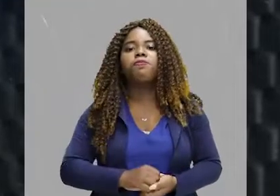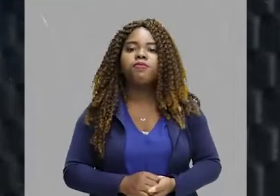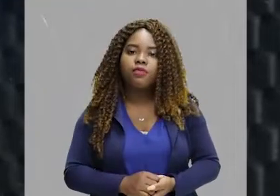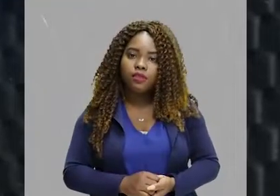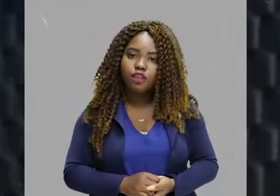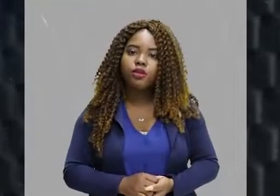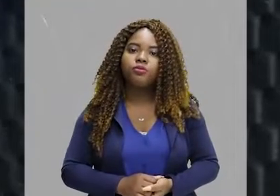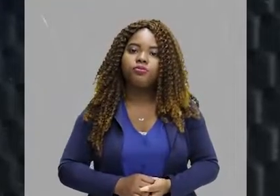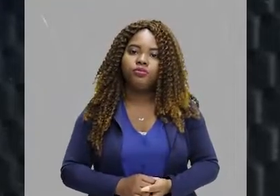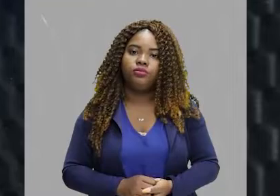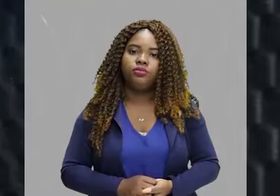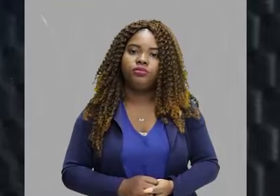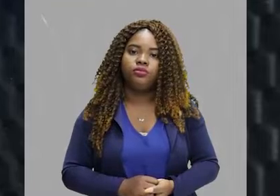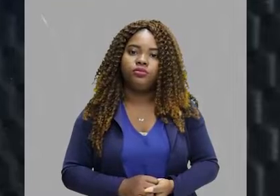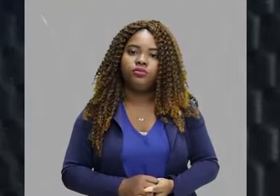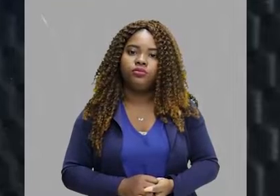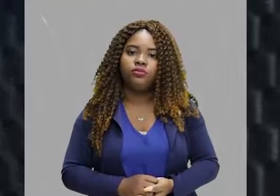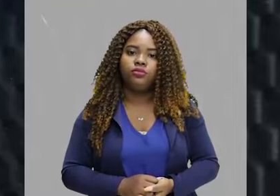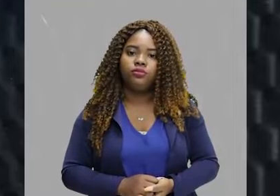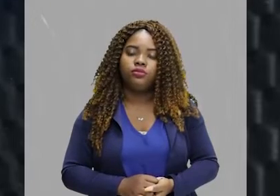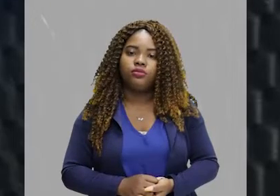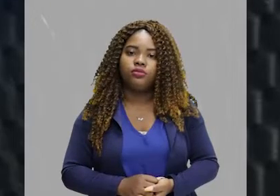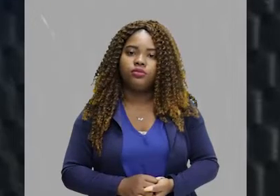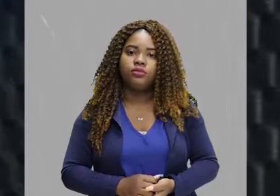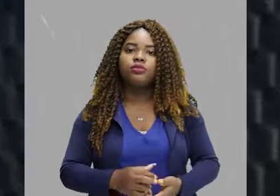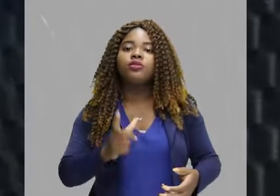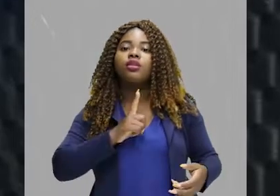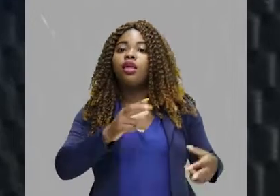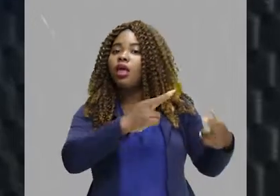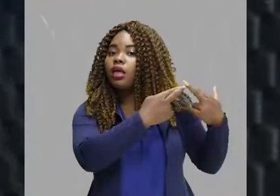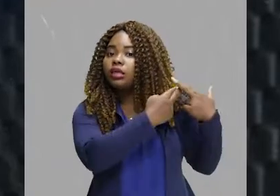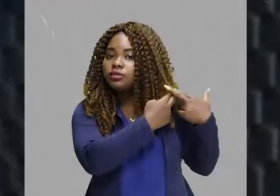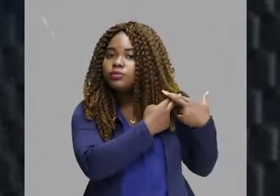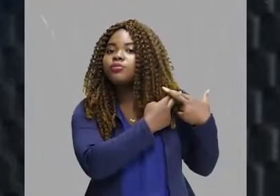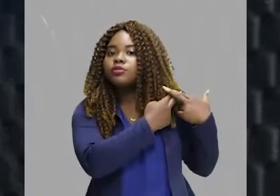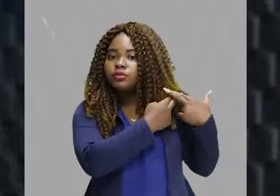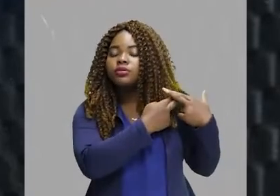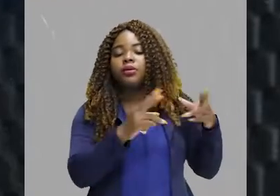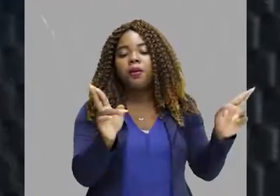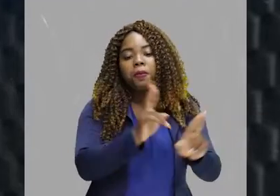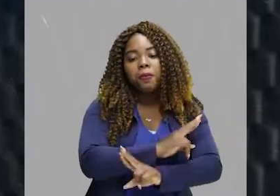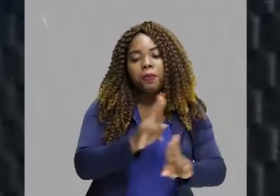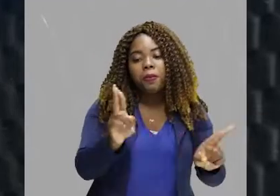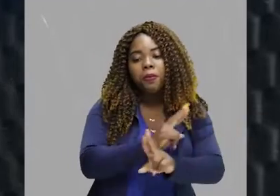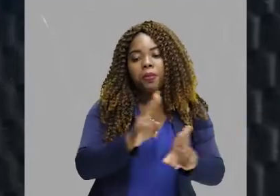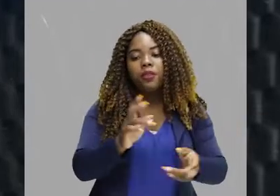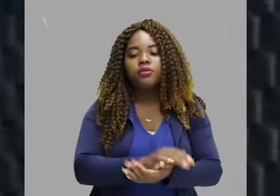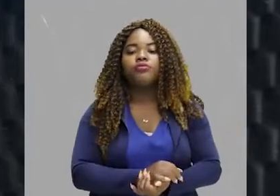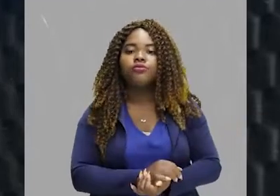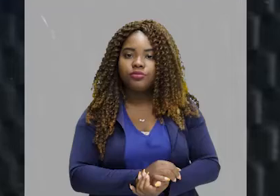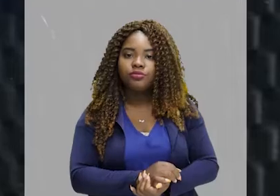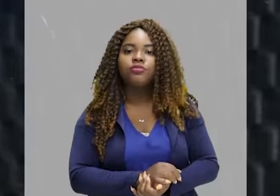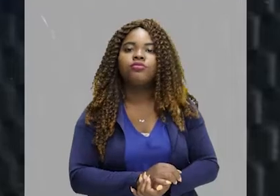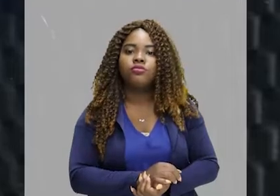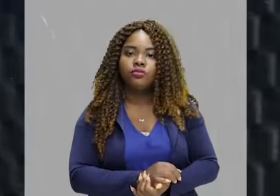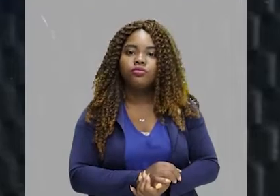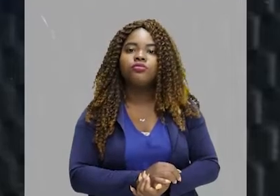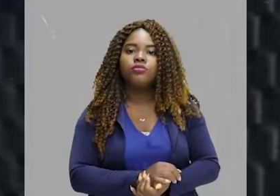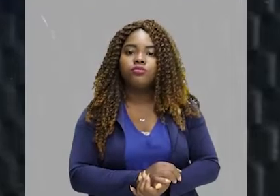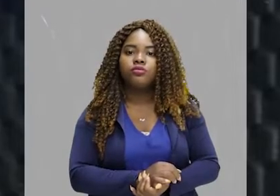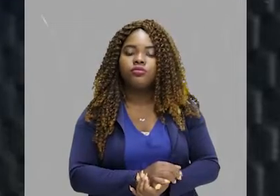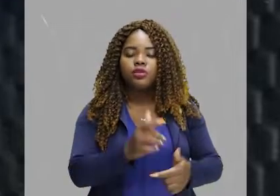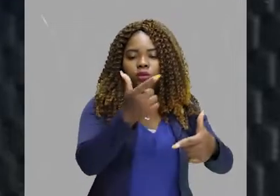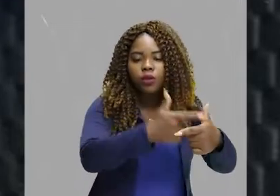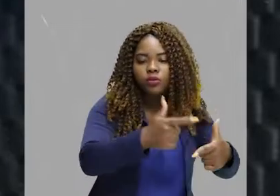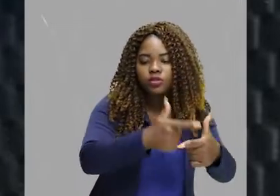mais consciente, de maneira mais responsável em relação aos impactos socioambientais que isso